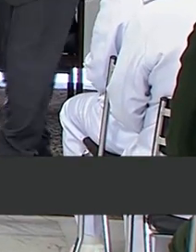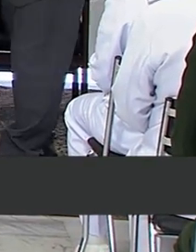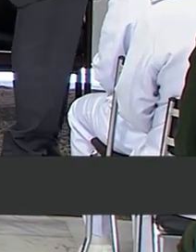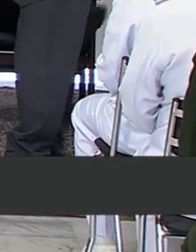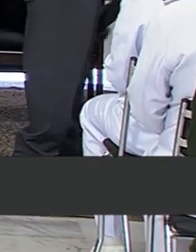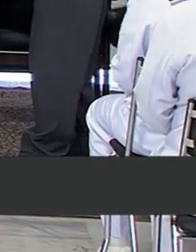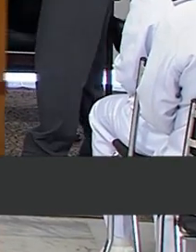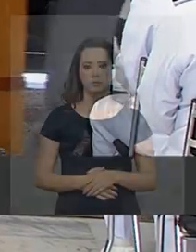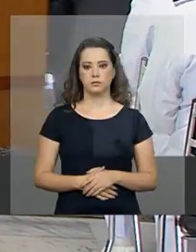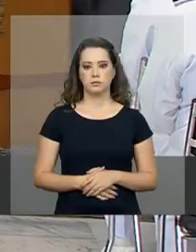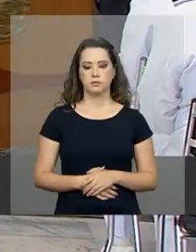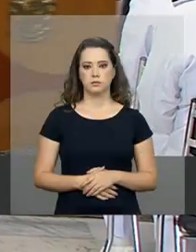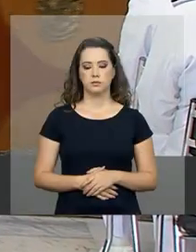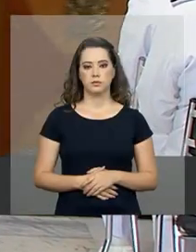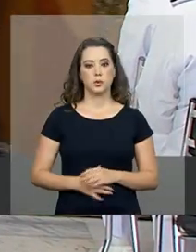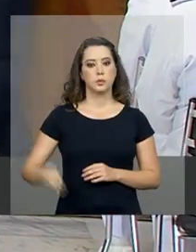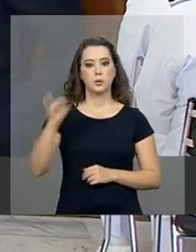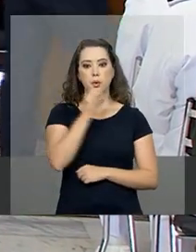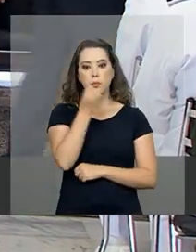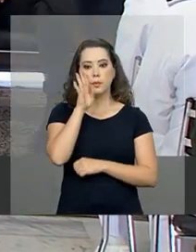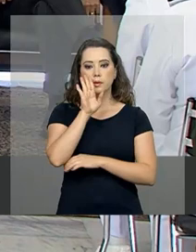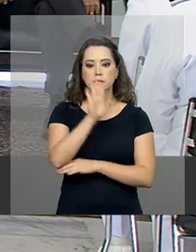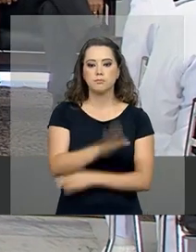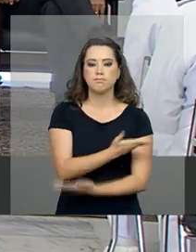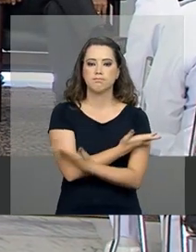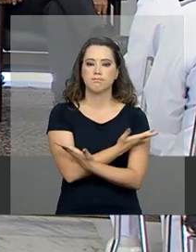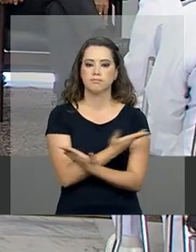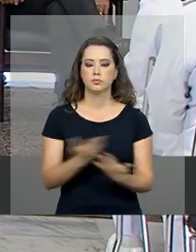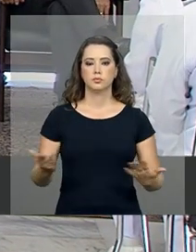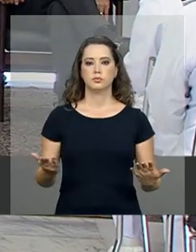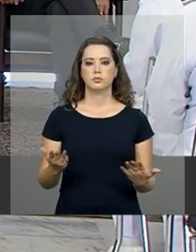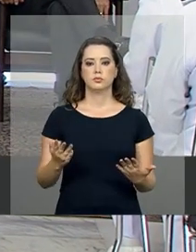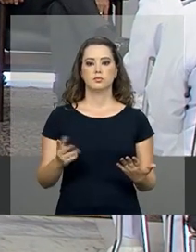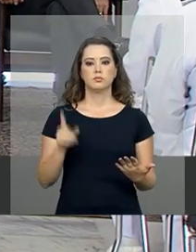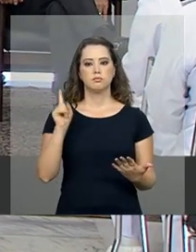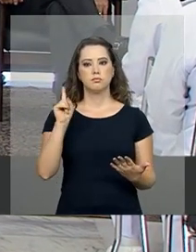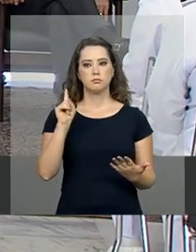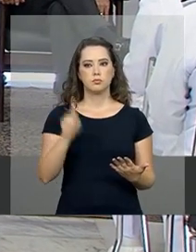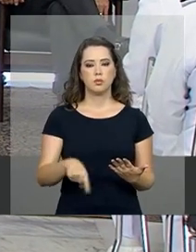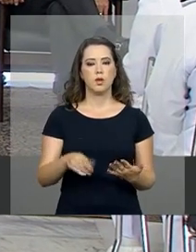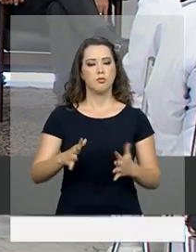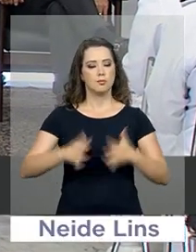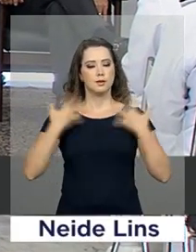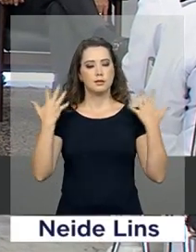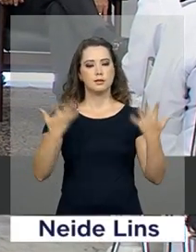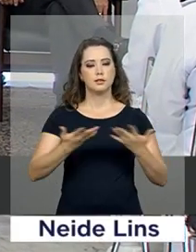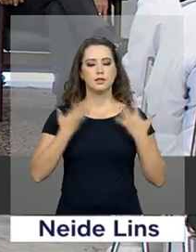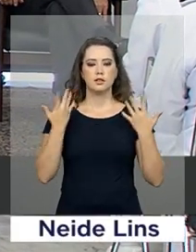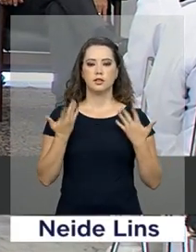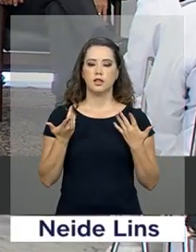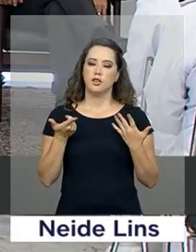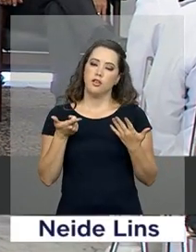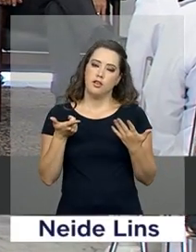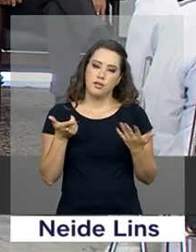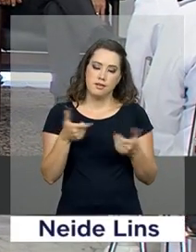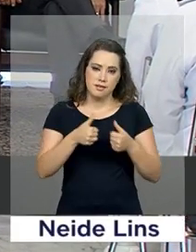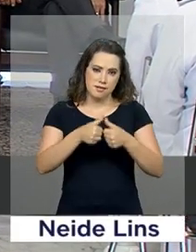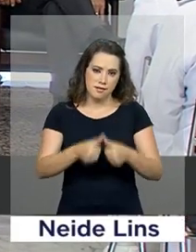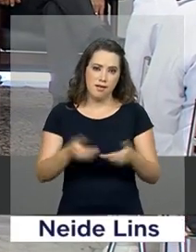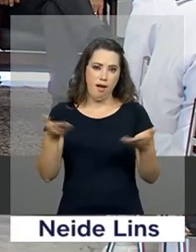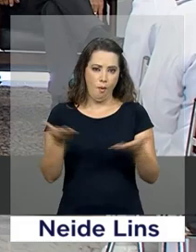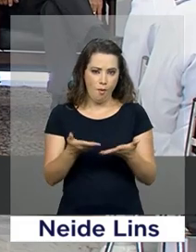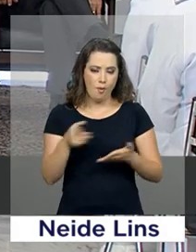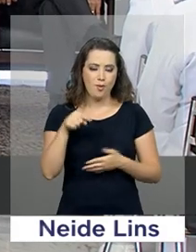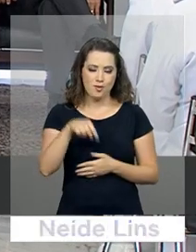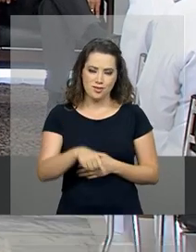boa tarde a todos é uma alegria retornar nesta data de hoje aqui